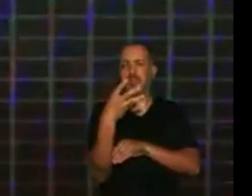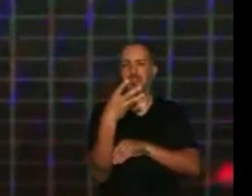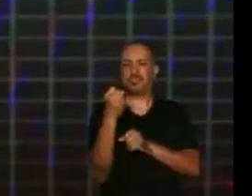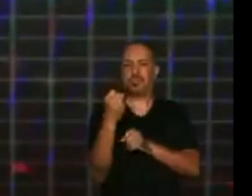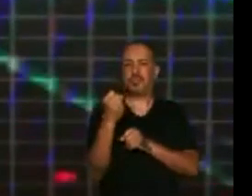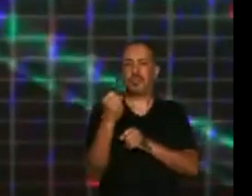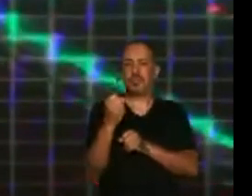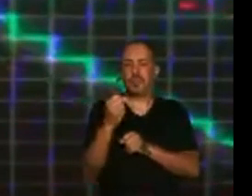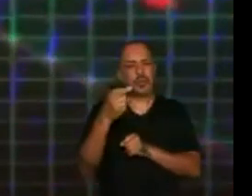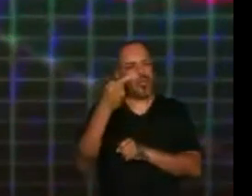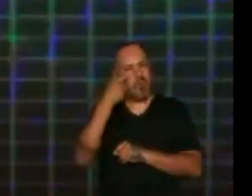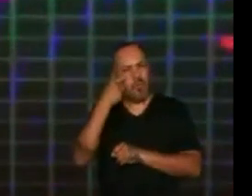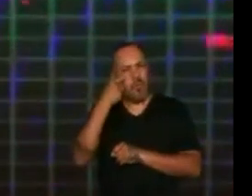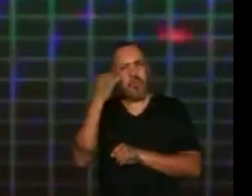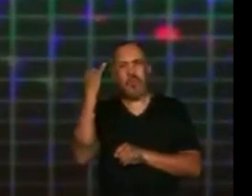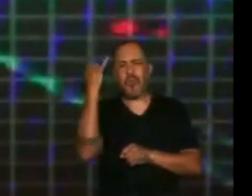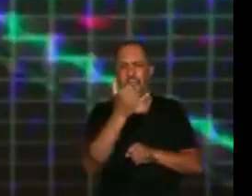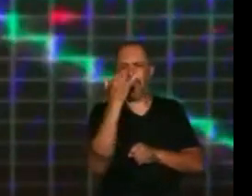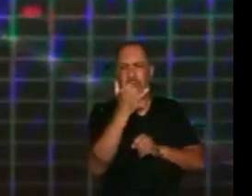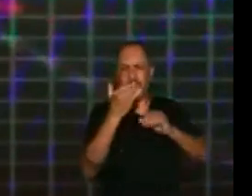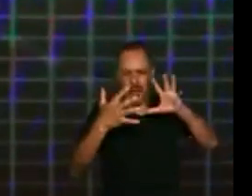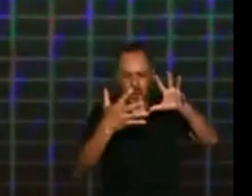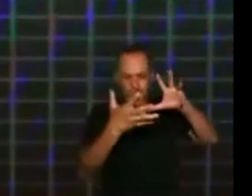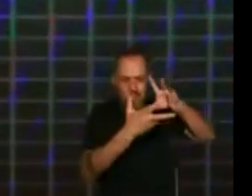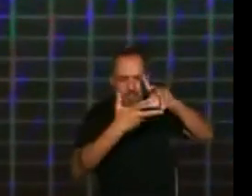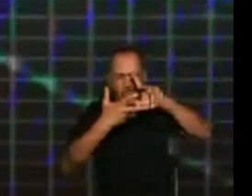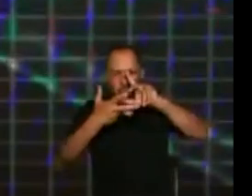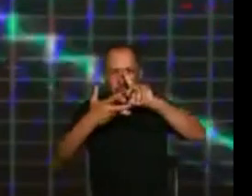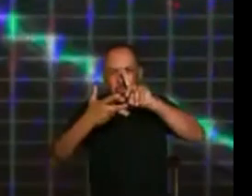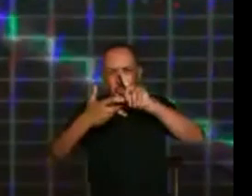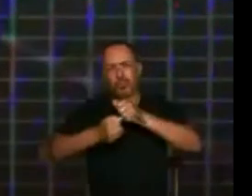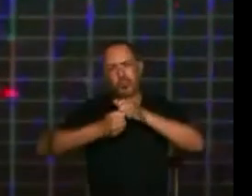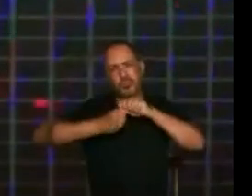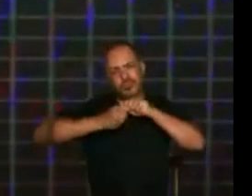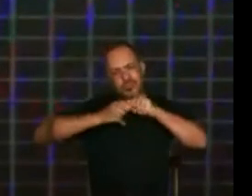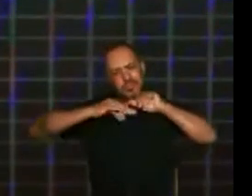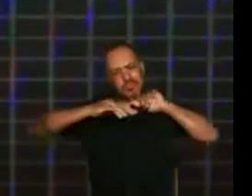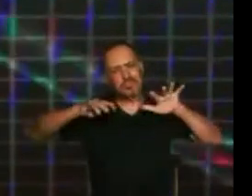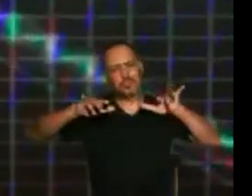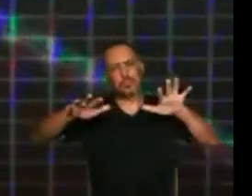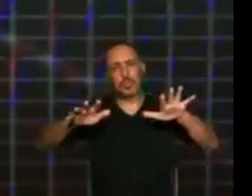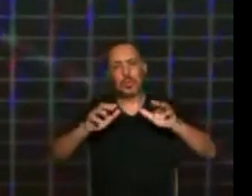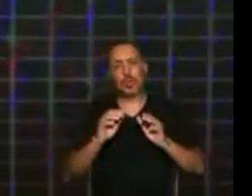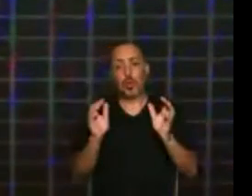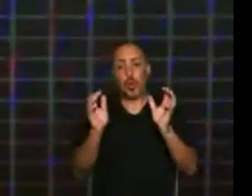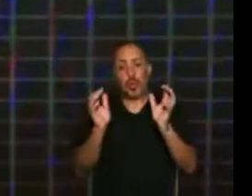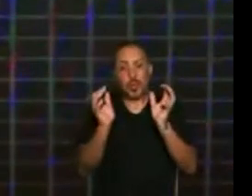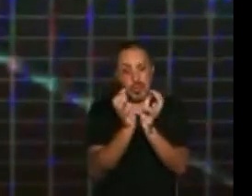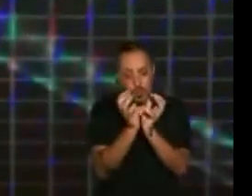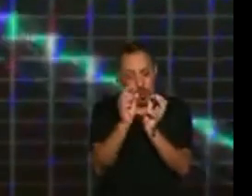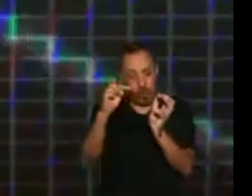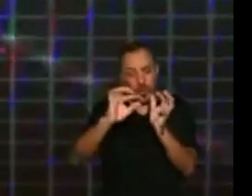Quando eu digo mundo, mundo, porque agora esse último bloco vai ser inclusive internacional. Se preparem,